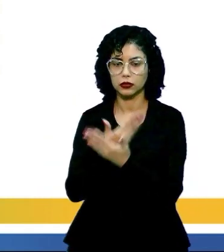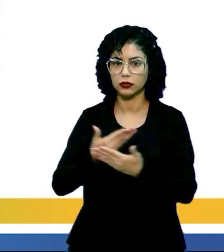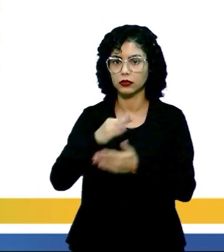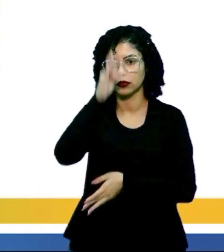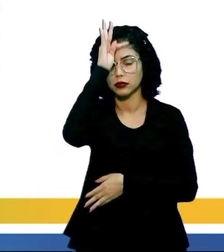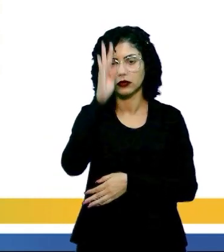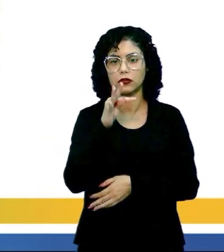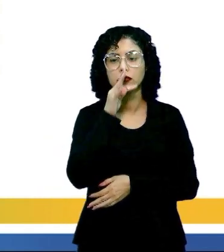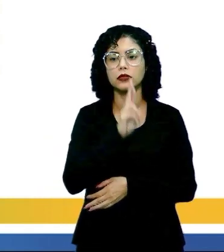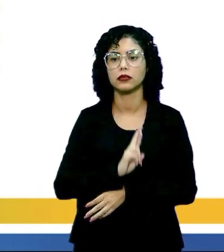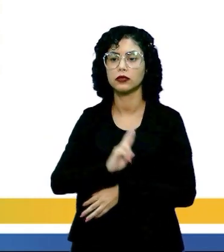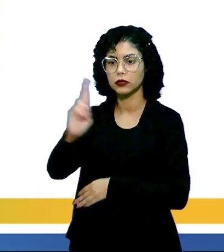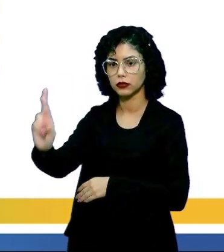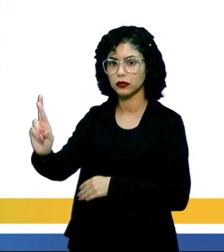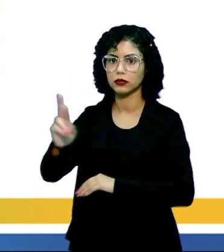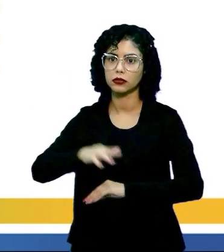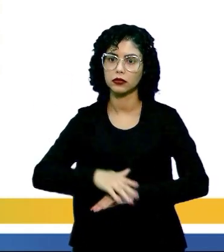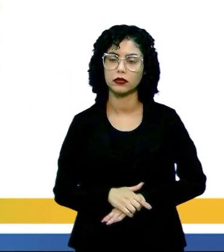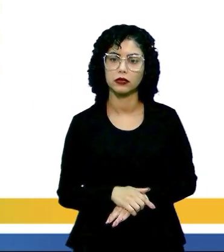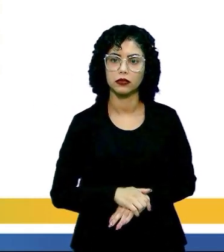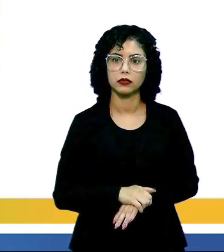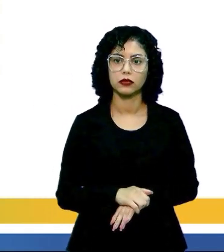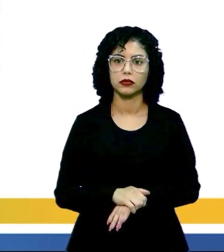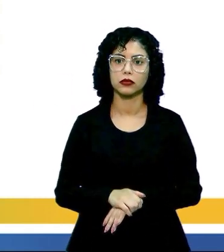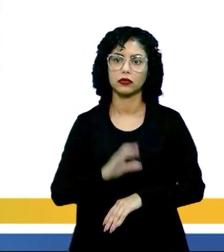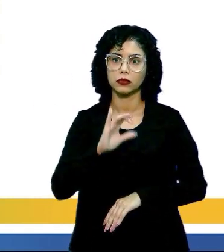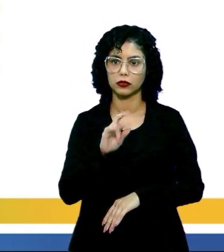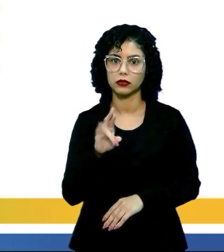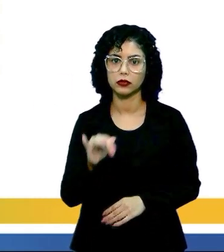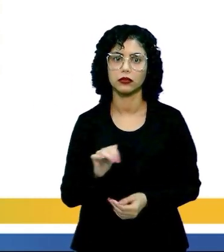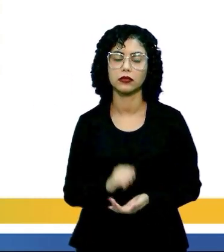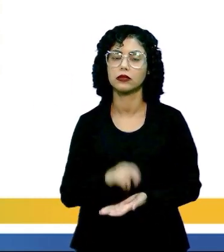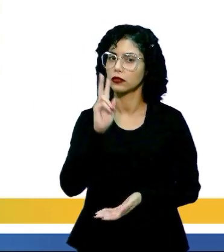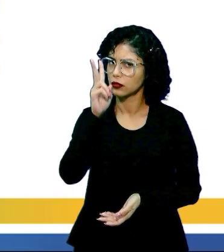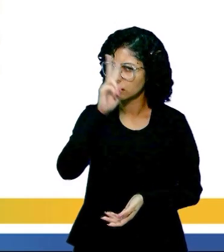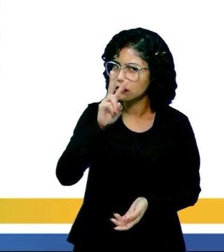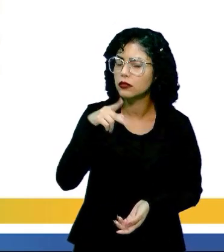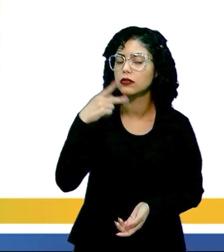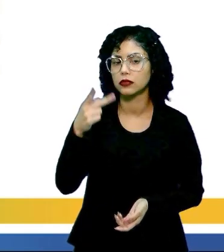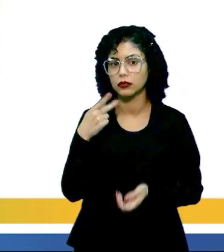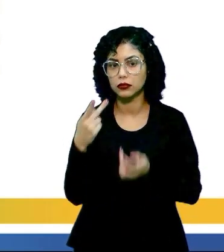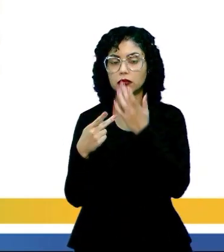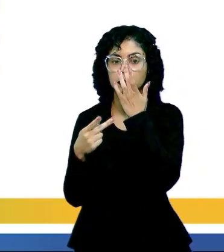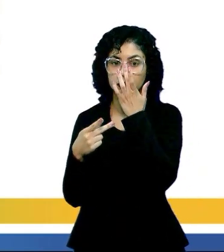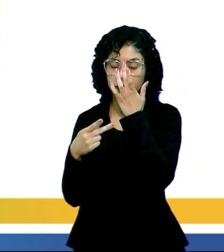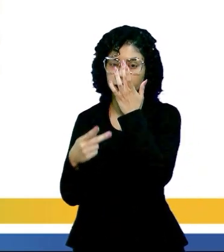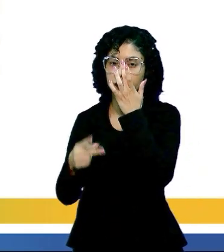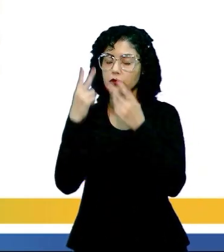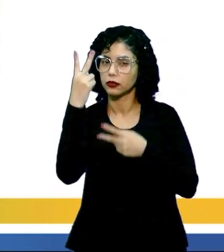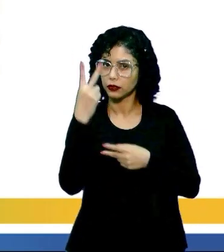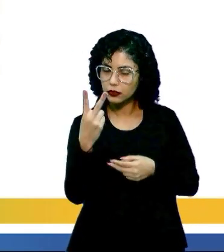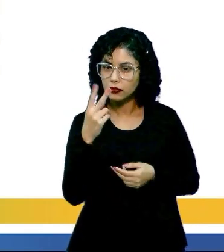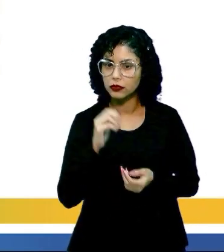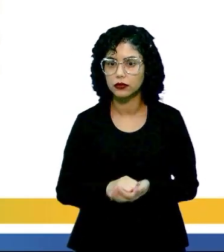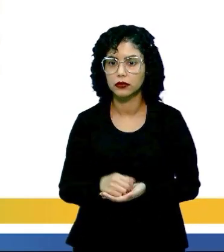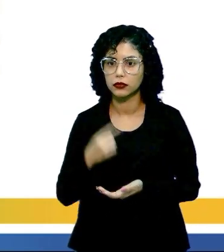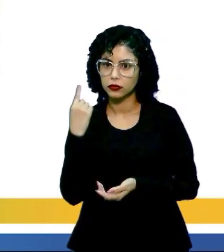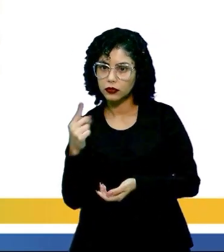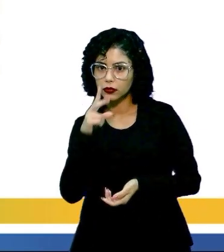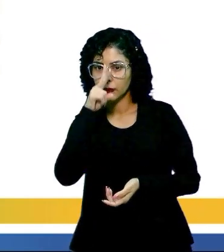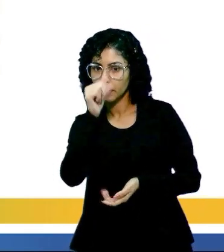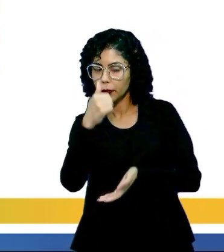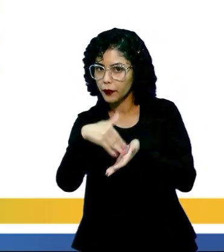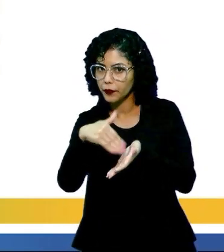zelava pelas tradições e a religião. Os cônsules, vocês lembram que eu falei dos cônsules, que eram dois, um exercia